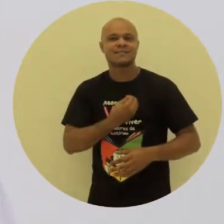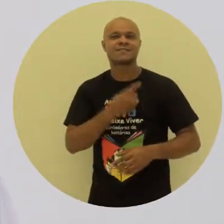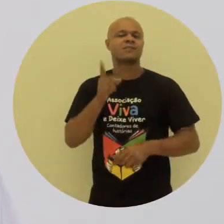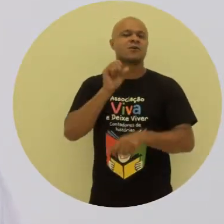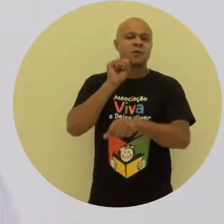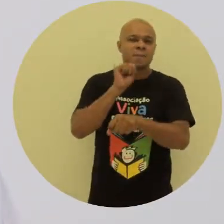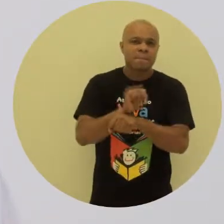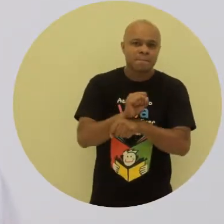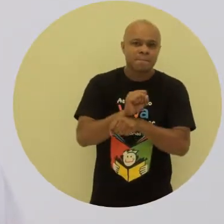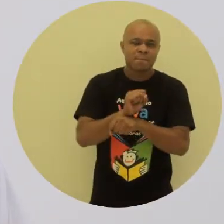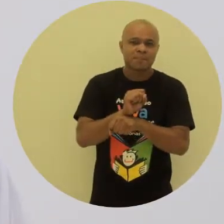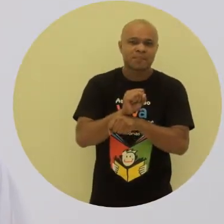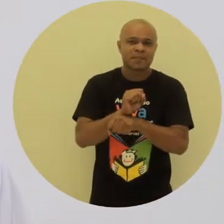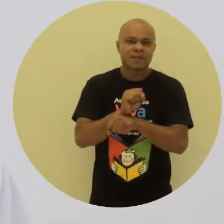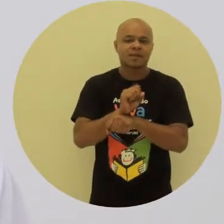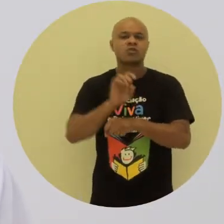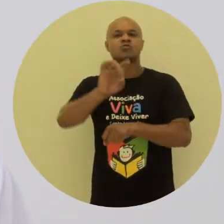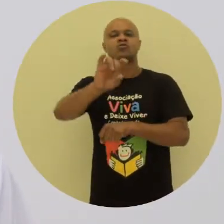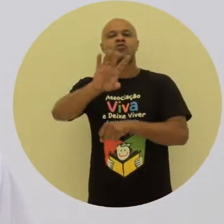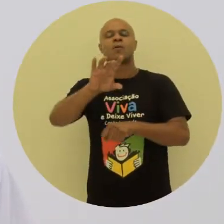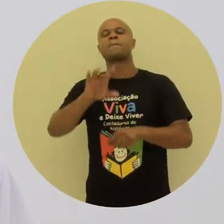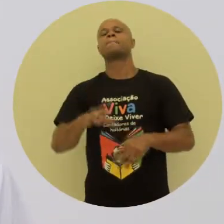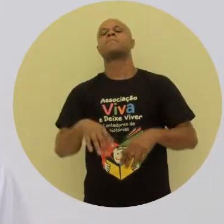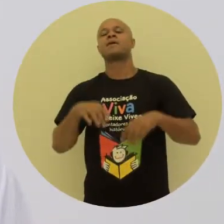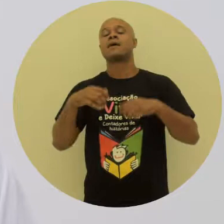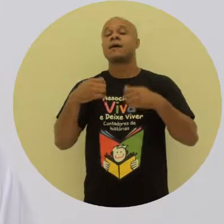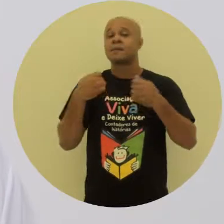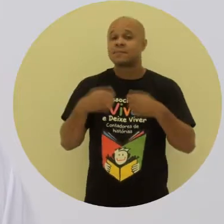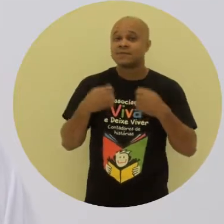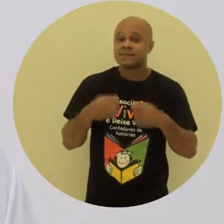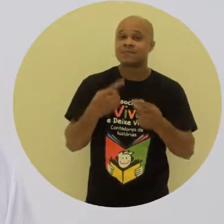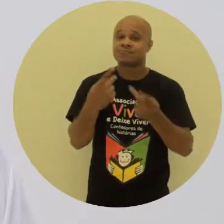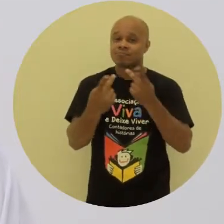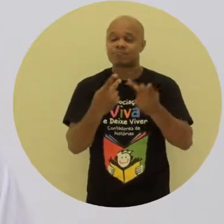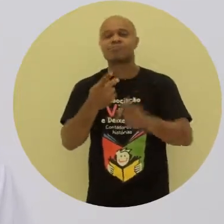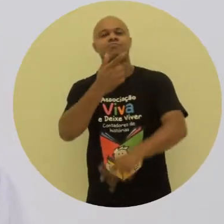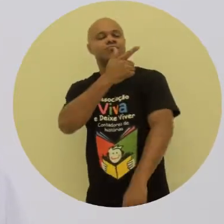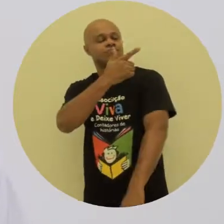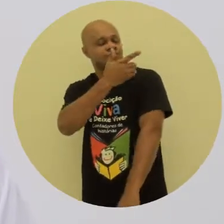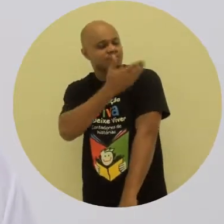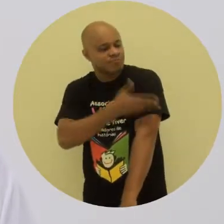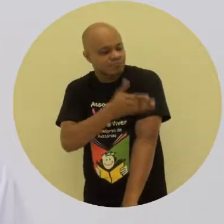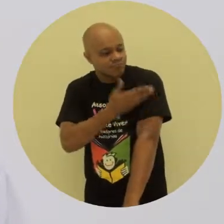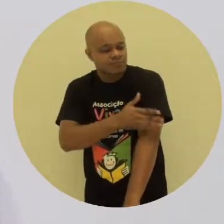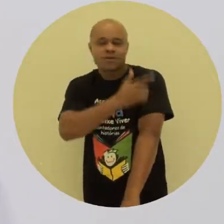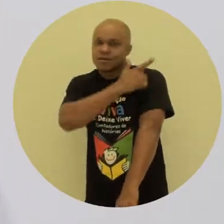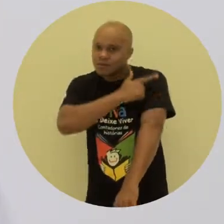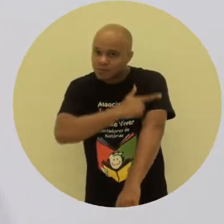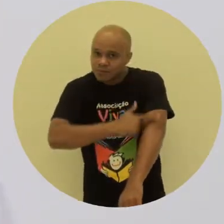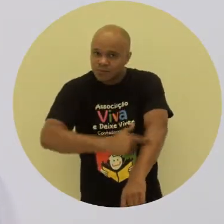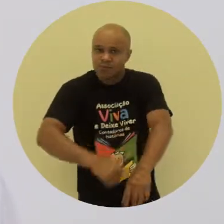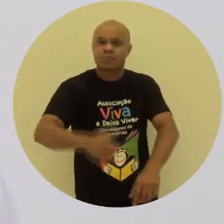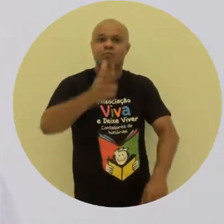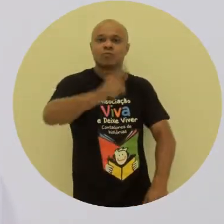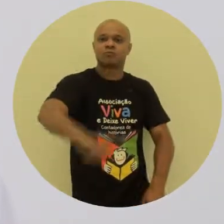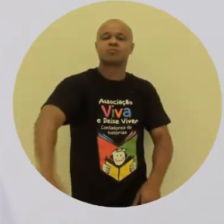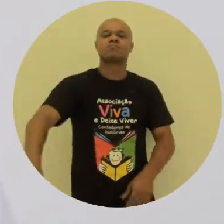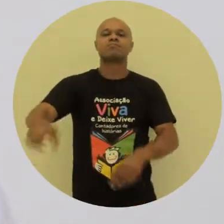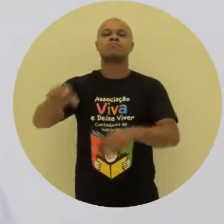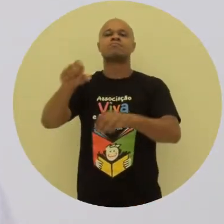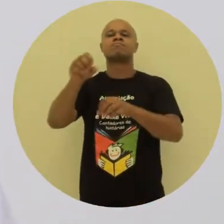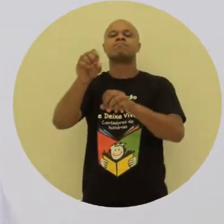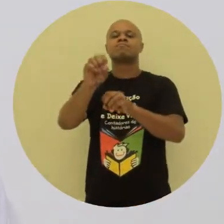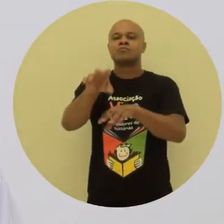por aí, na formação, simplesmente. Nós temos o ensino continuado, a educação continuada. Então, os